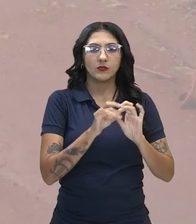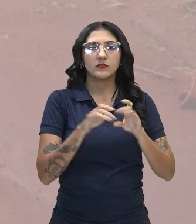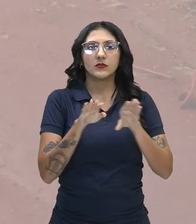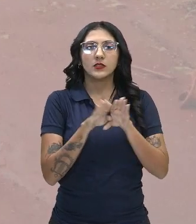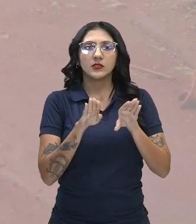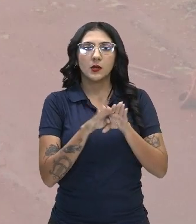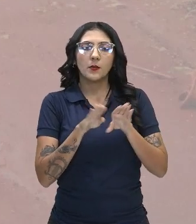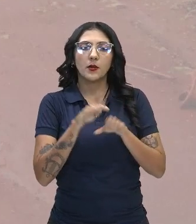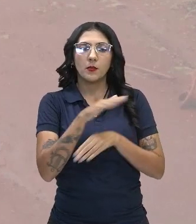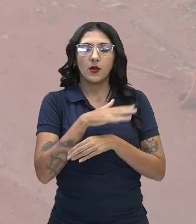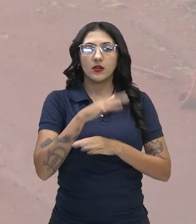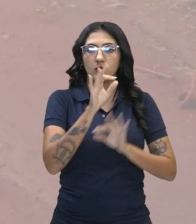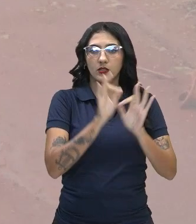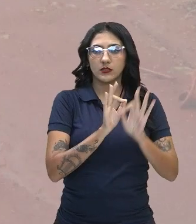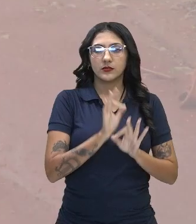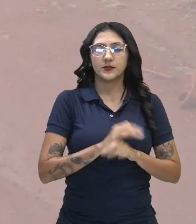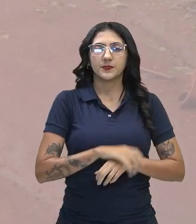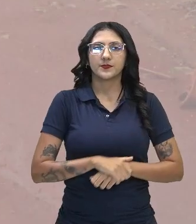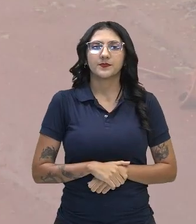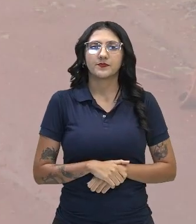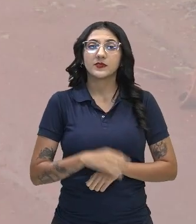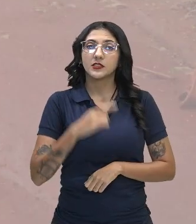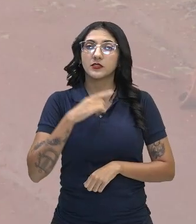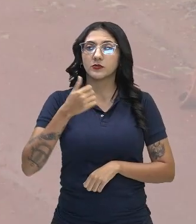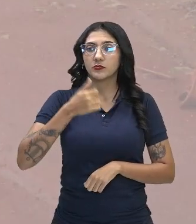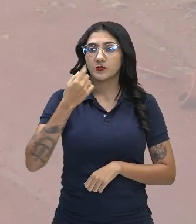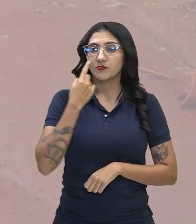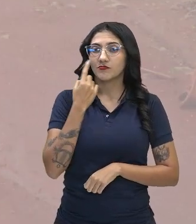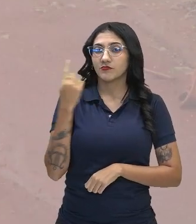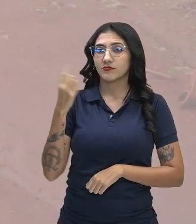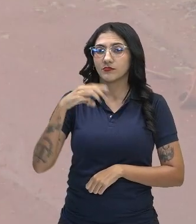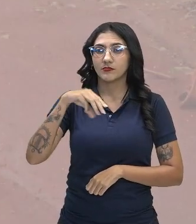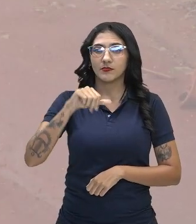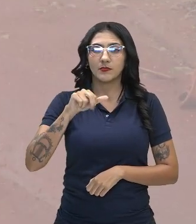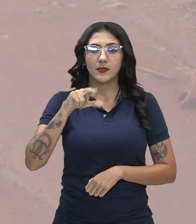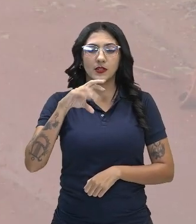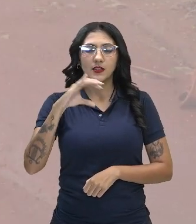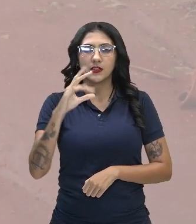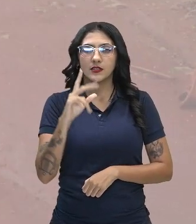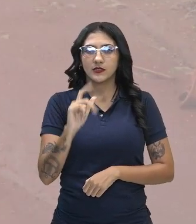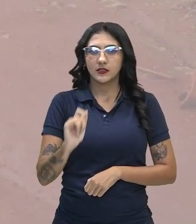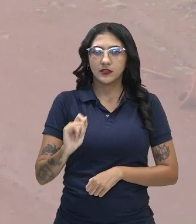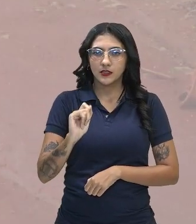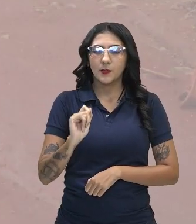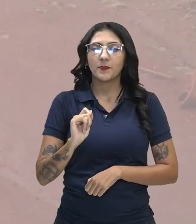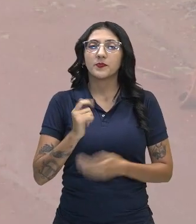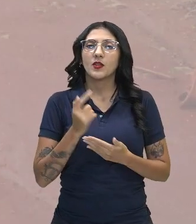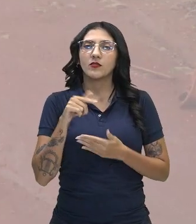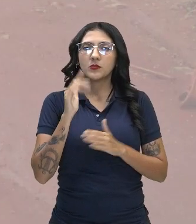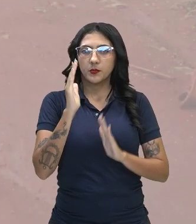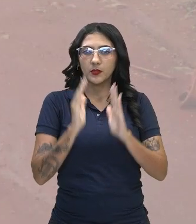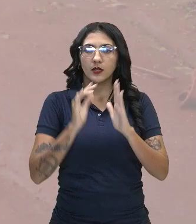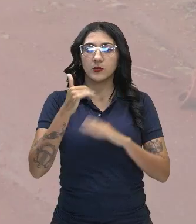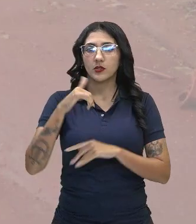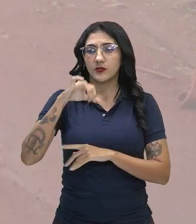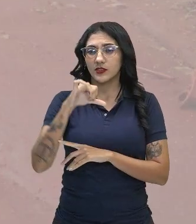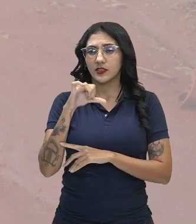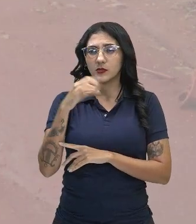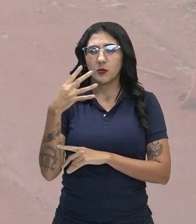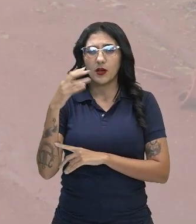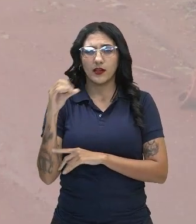da Amazônia. E um deles foi a Marcha para o Oeste, né? Aí no período de 1940